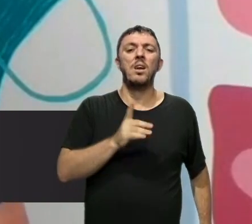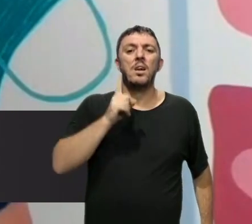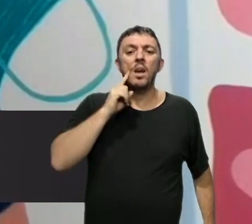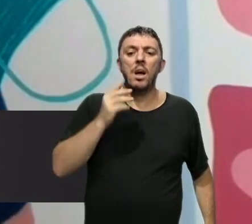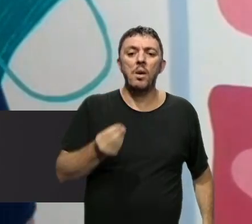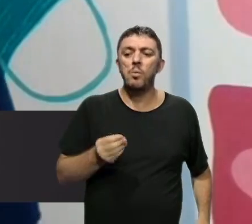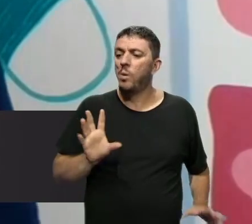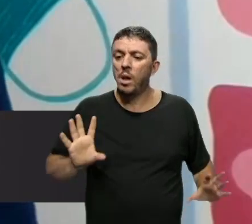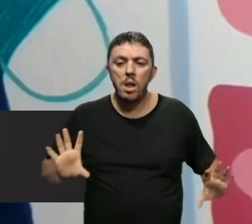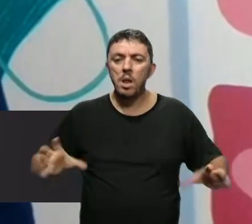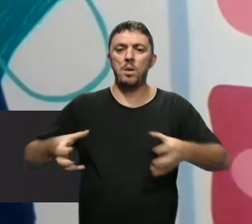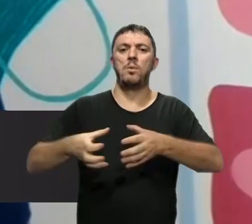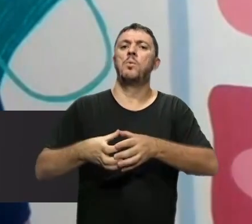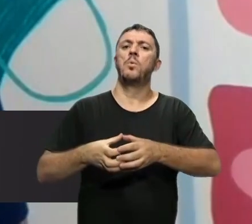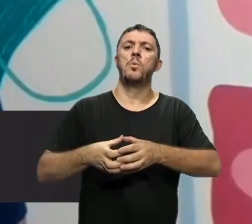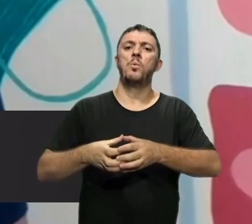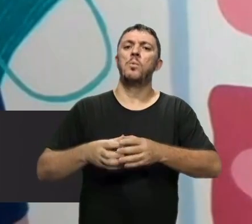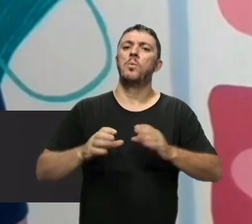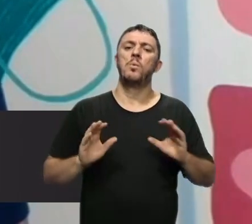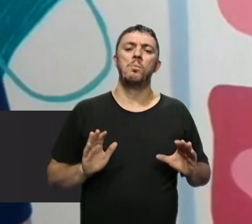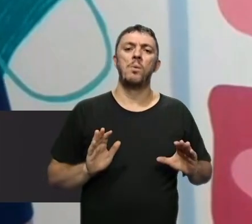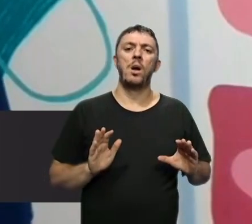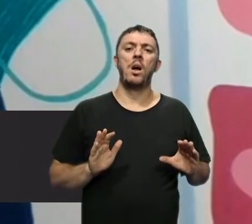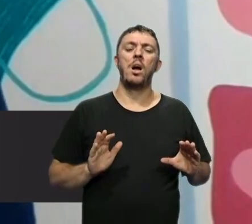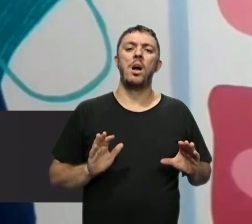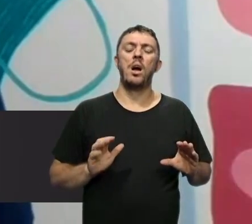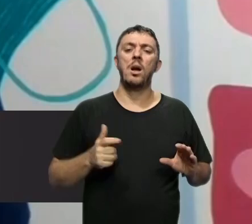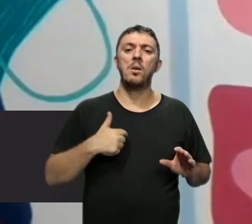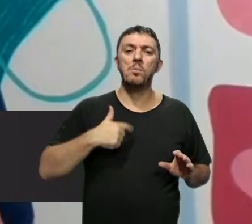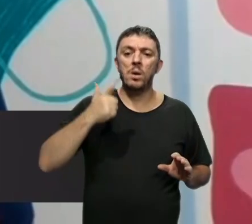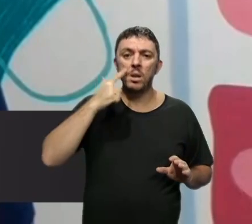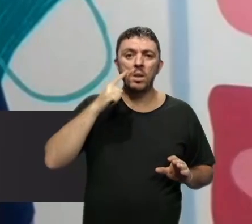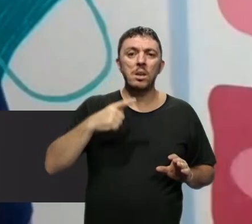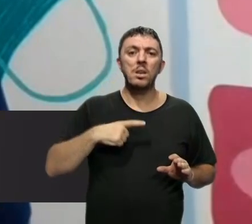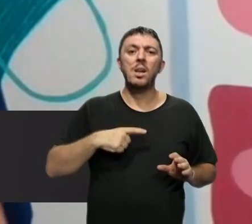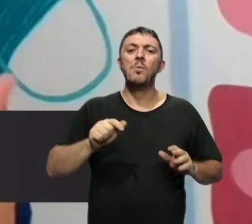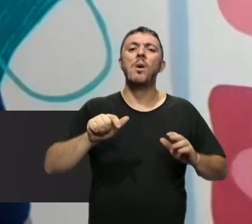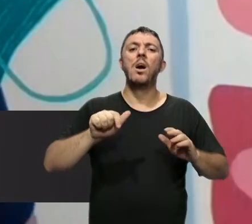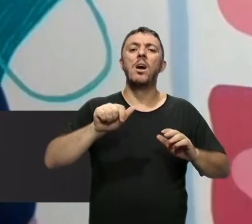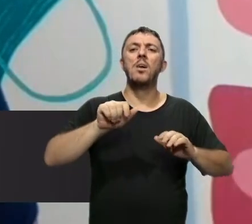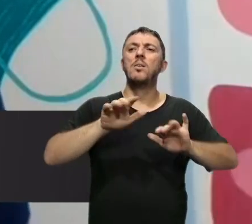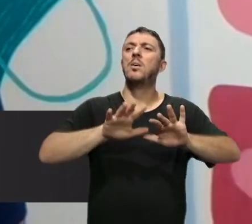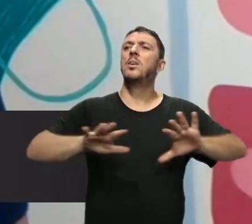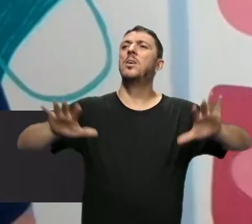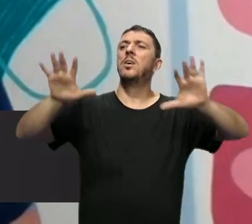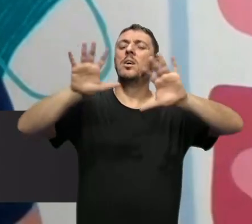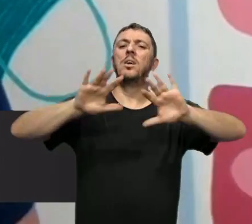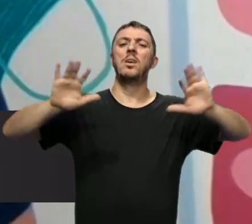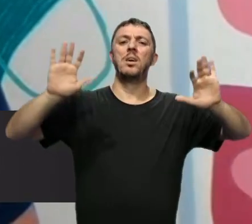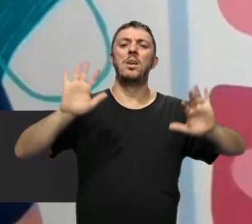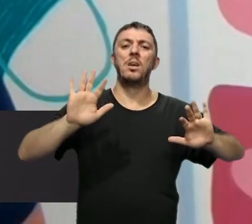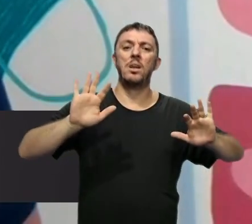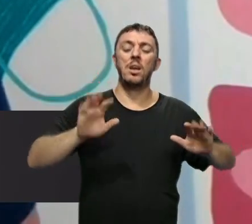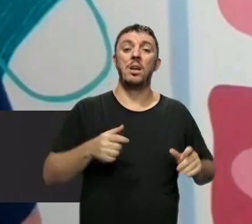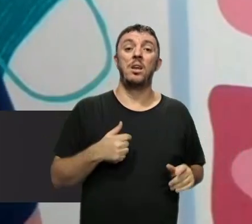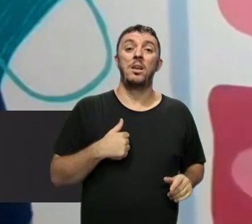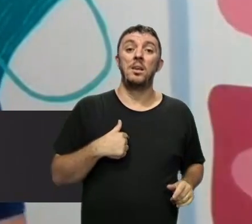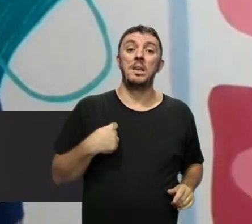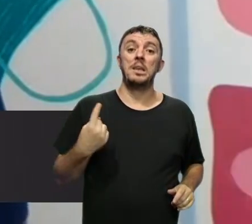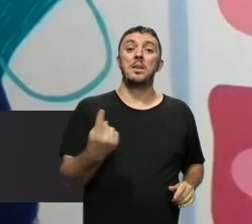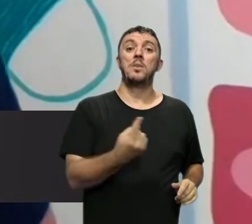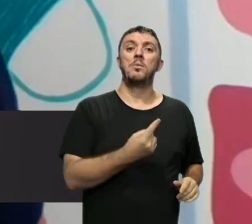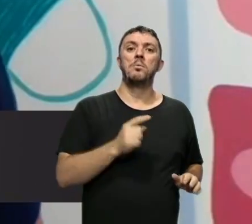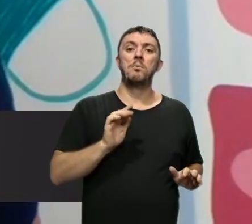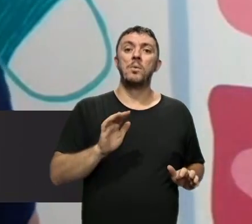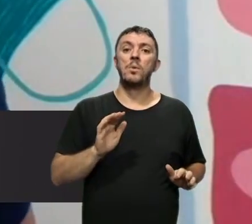a turma, um retorno ao ar livre. A orientação é para que a gente use cada vez mais